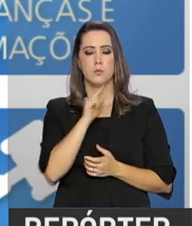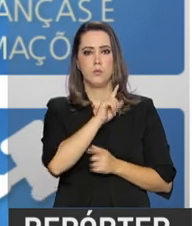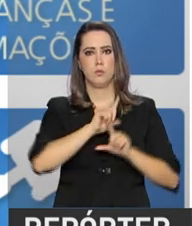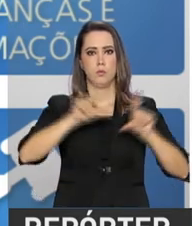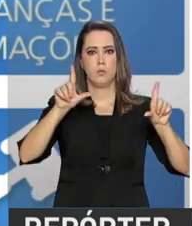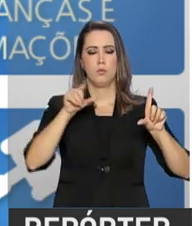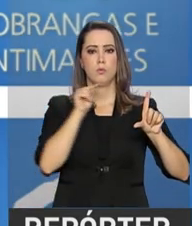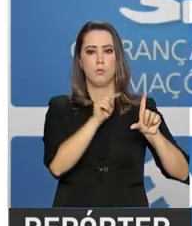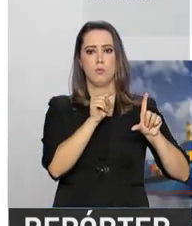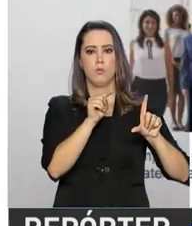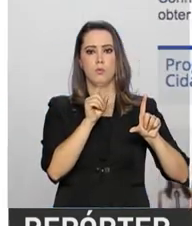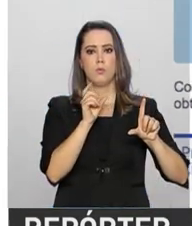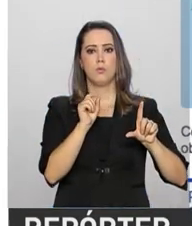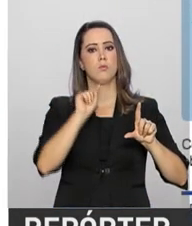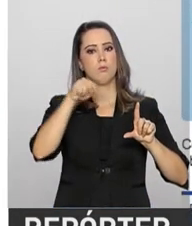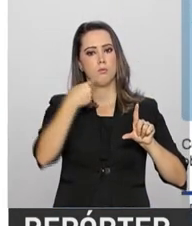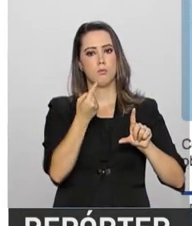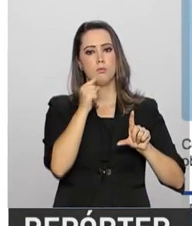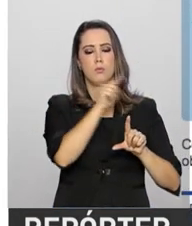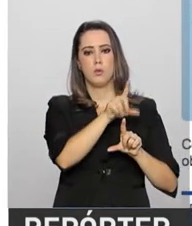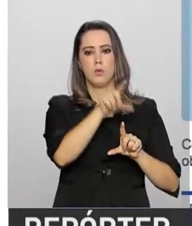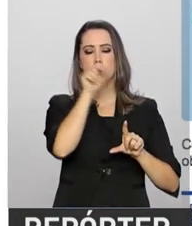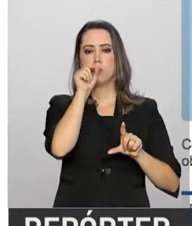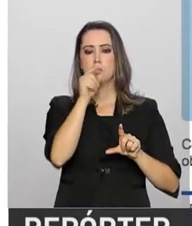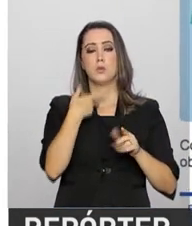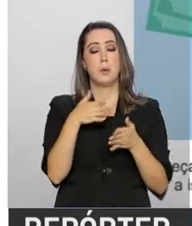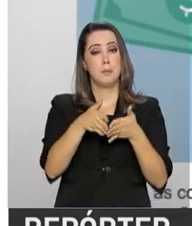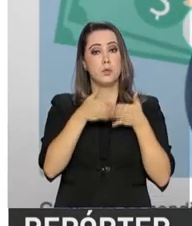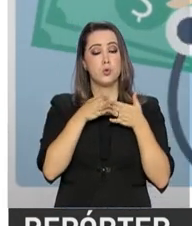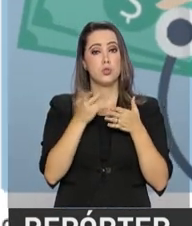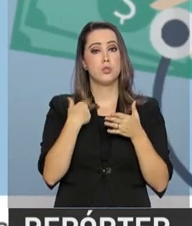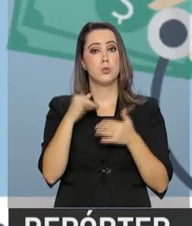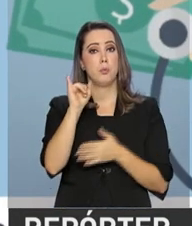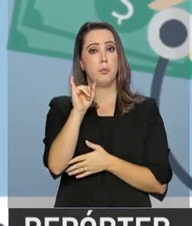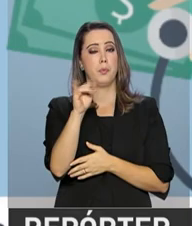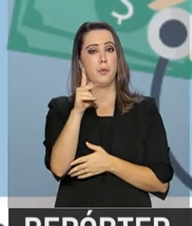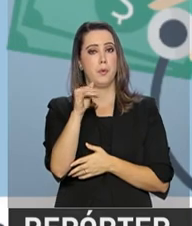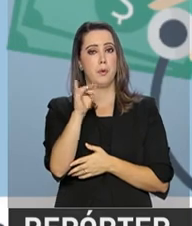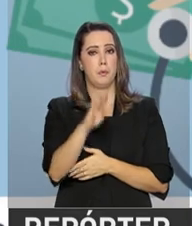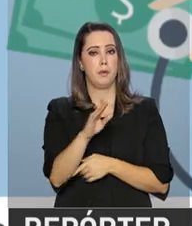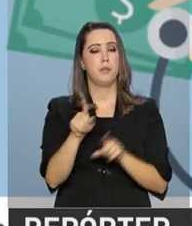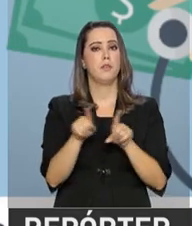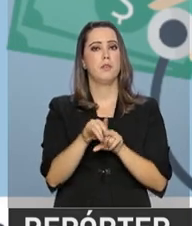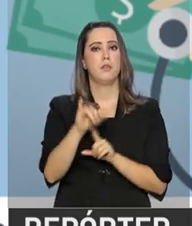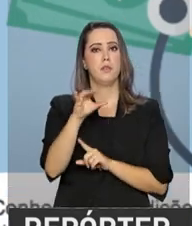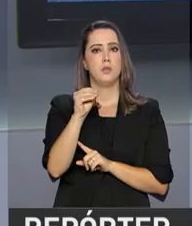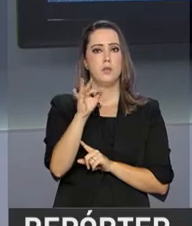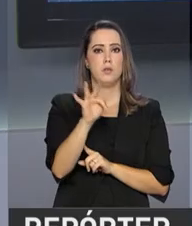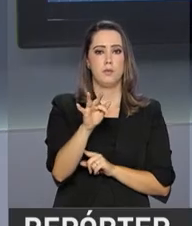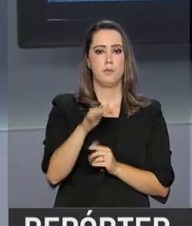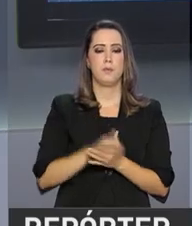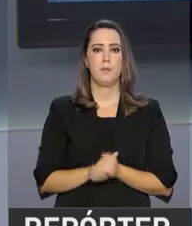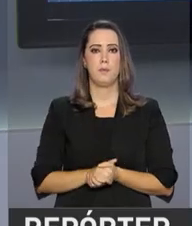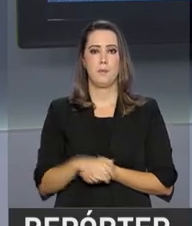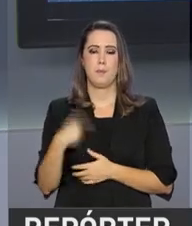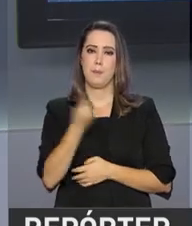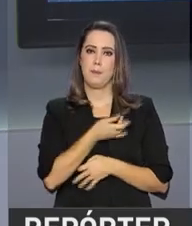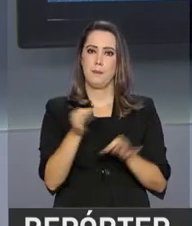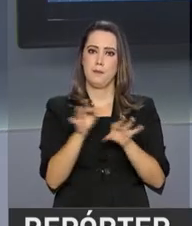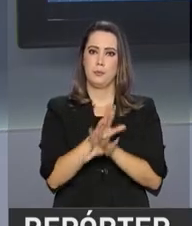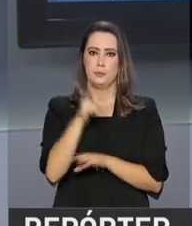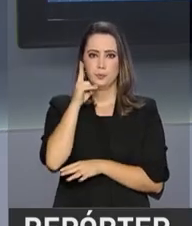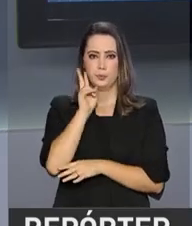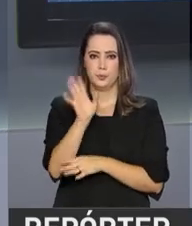deficiências e autistas escolher a opção requerimento para o ipi e para o iof nós ficamos